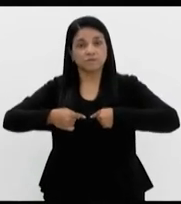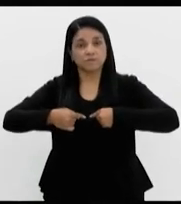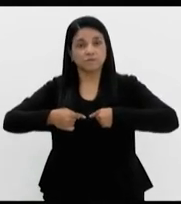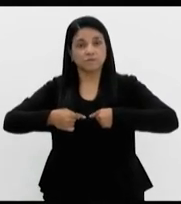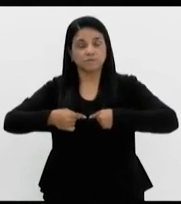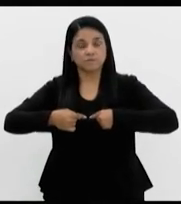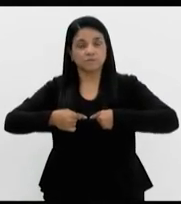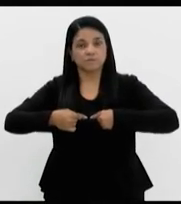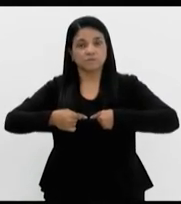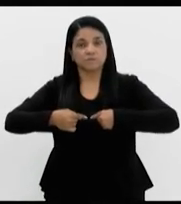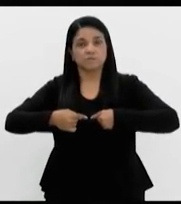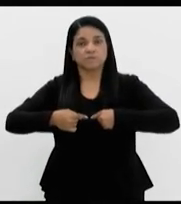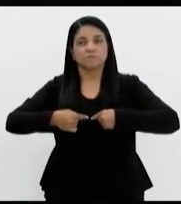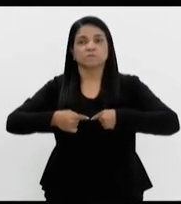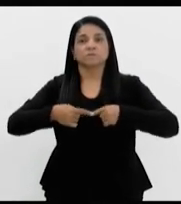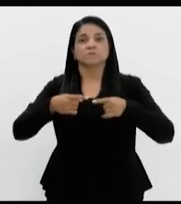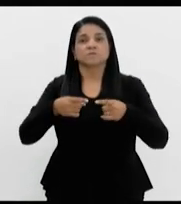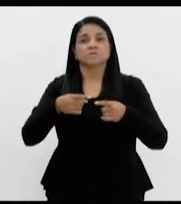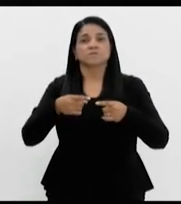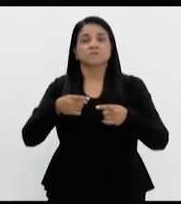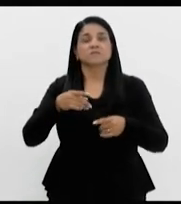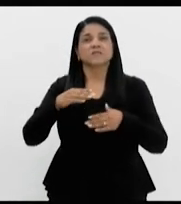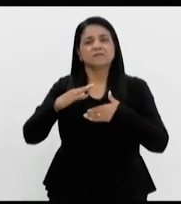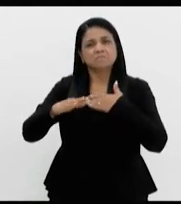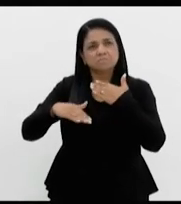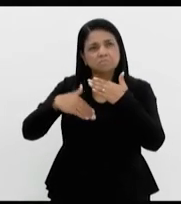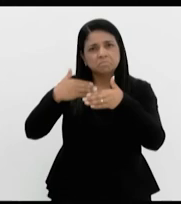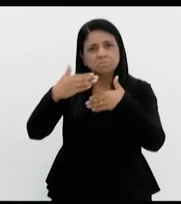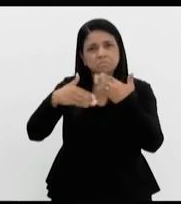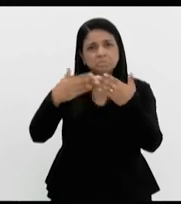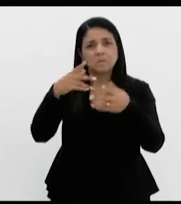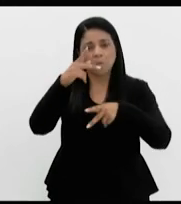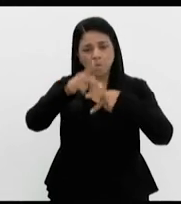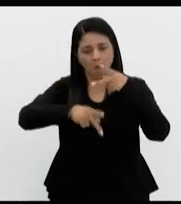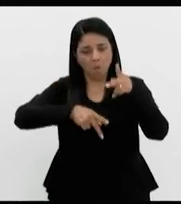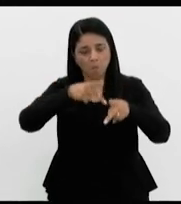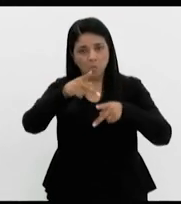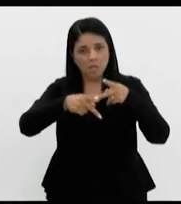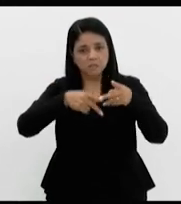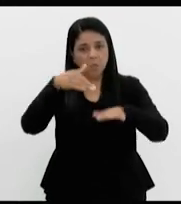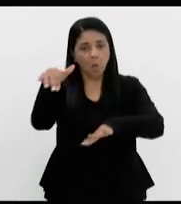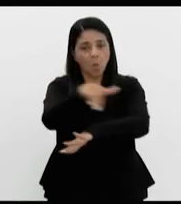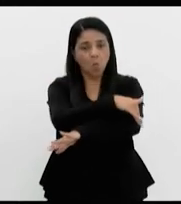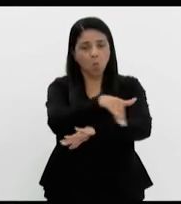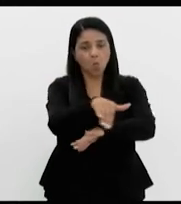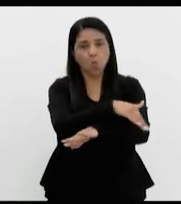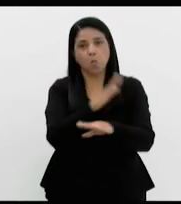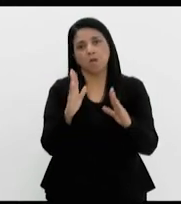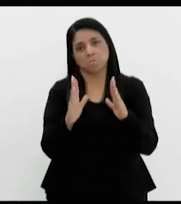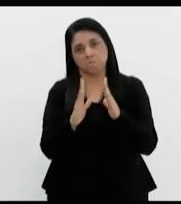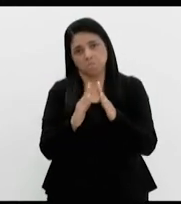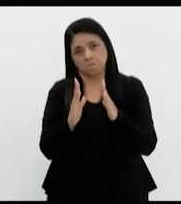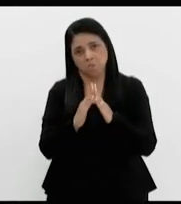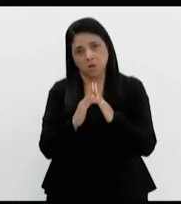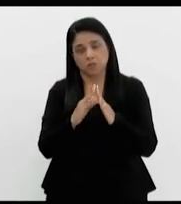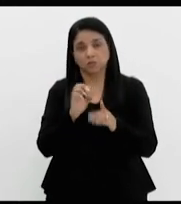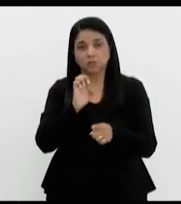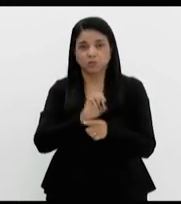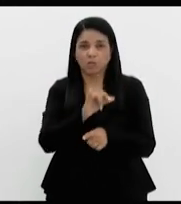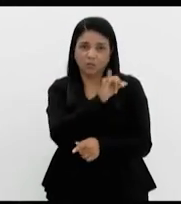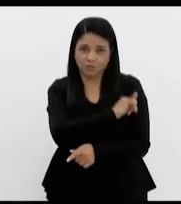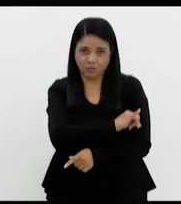gente falar da crescente população em situação de rua em todo o estado do Rio de